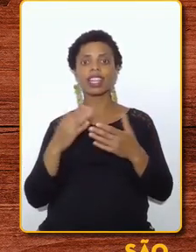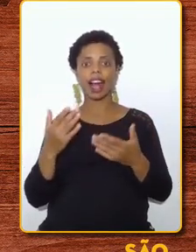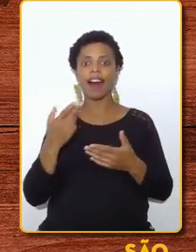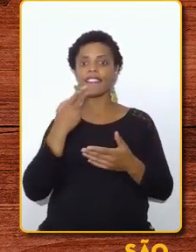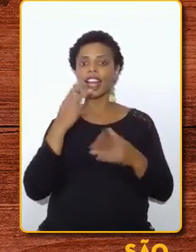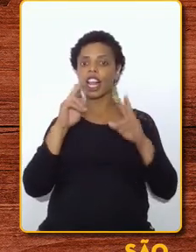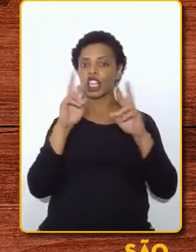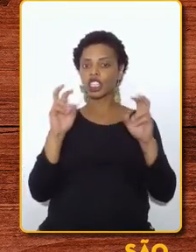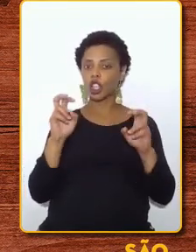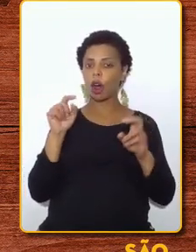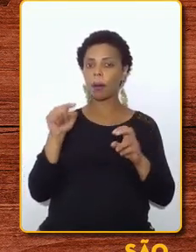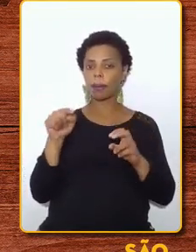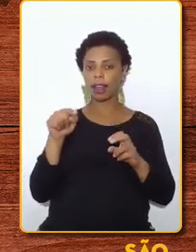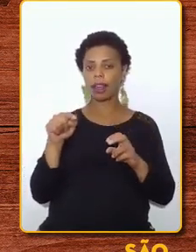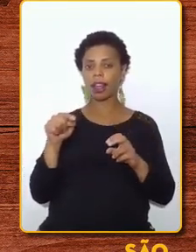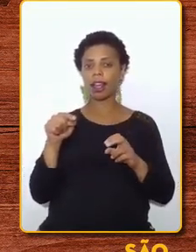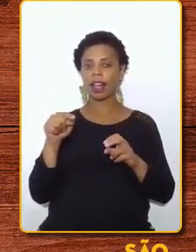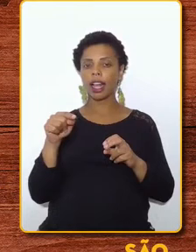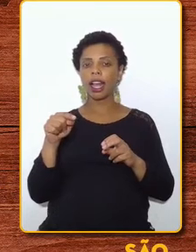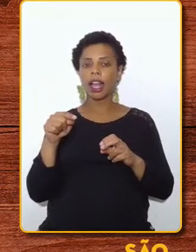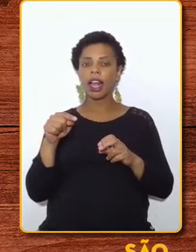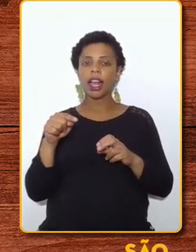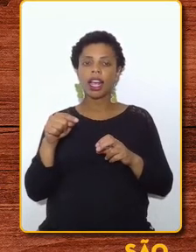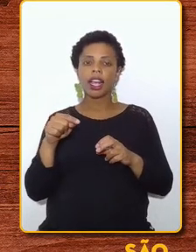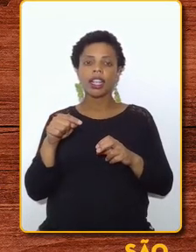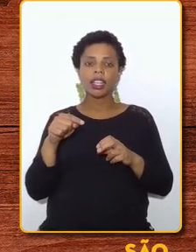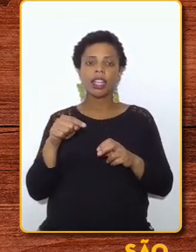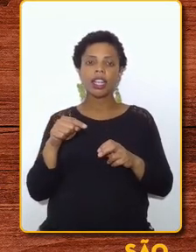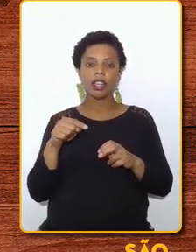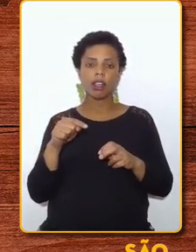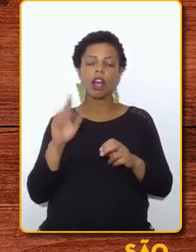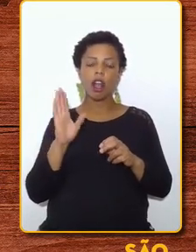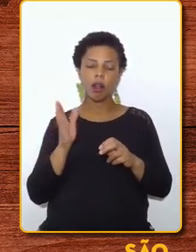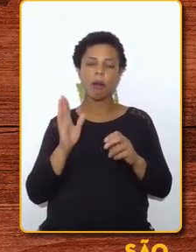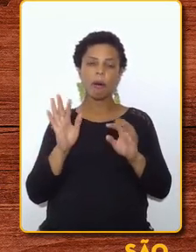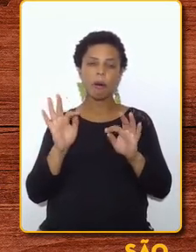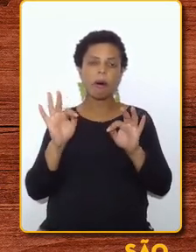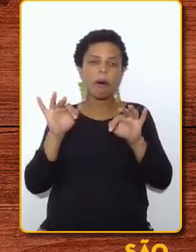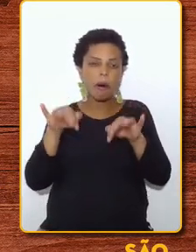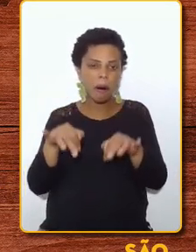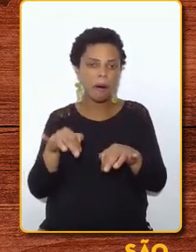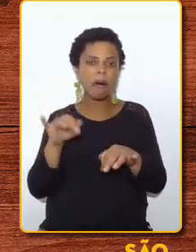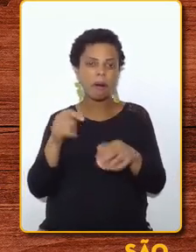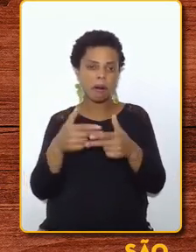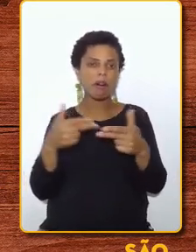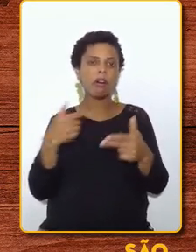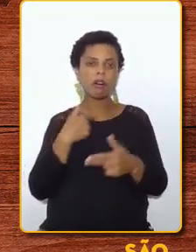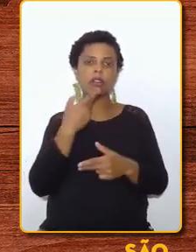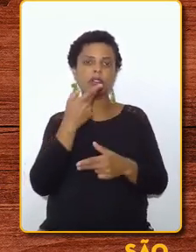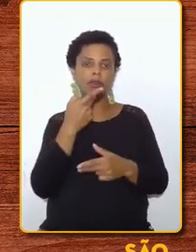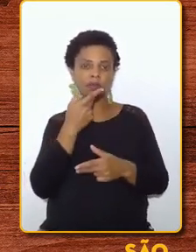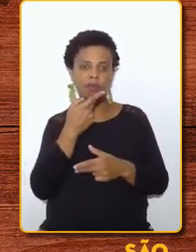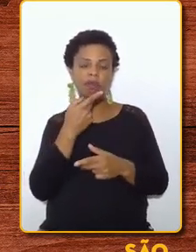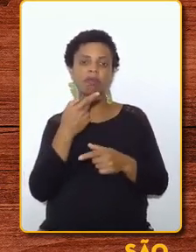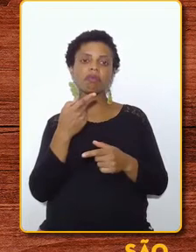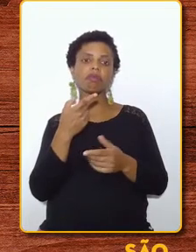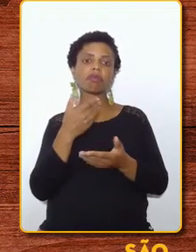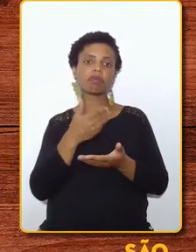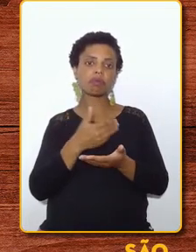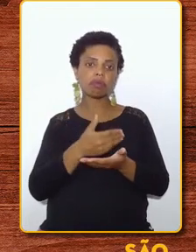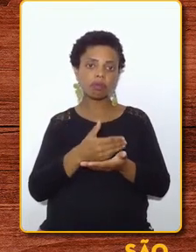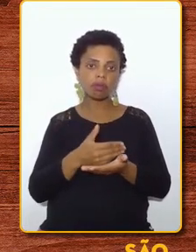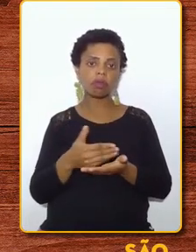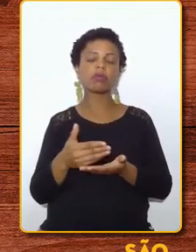né, para aproveitar, já fechar um pouco que eu, né, minha fala e tocar no que a